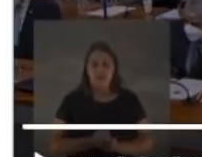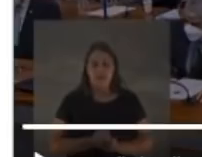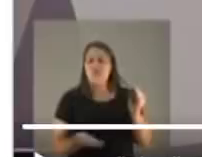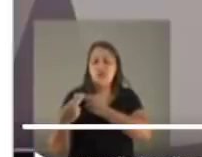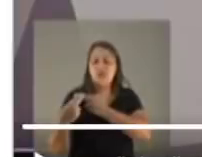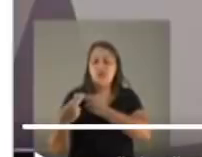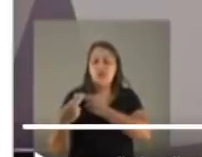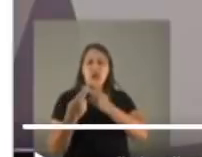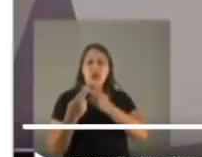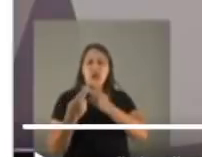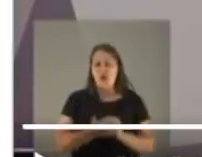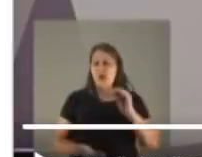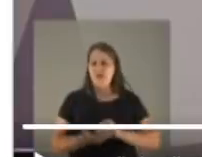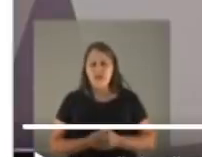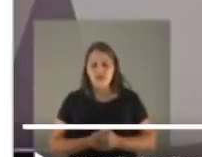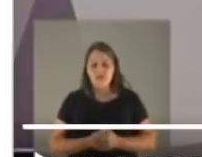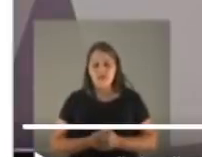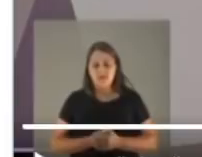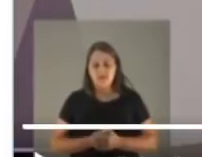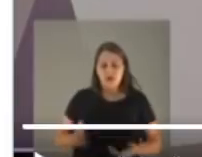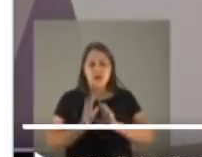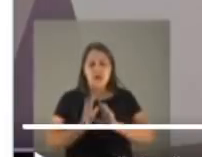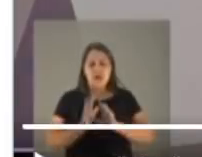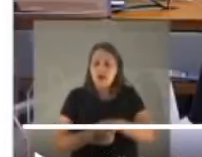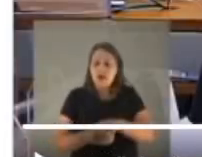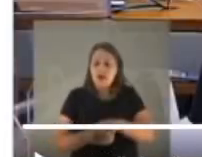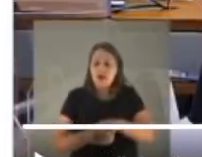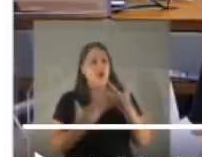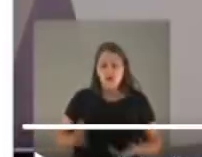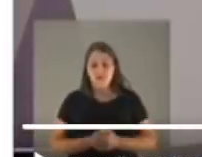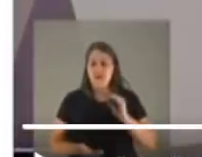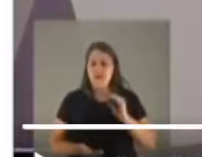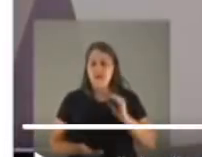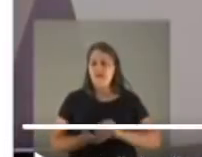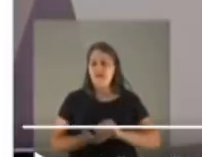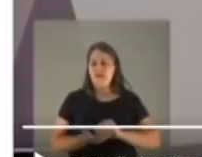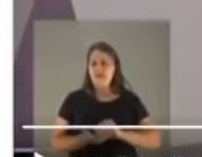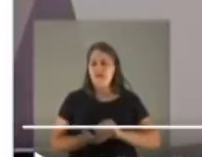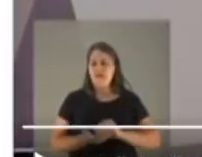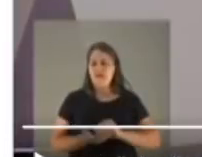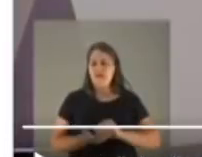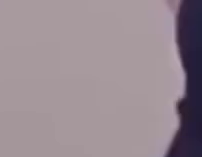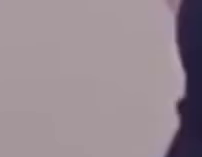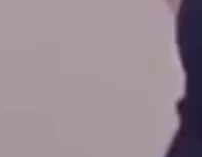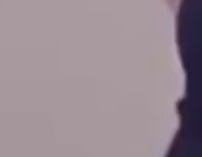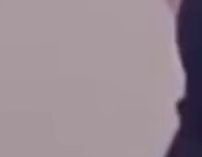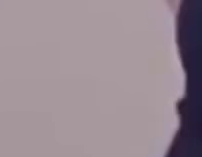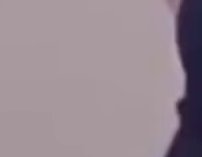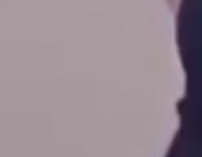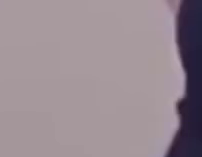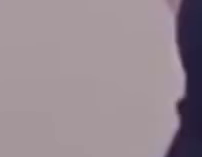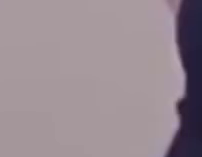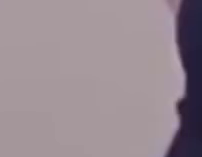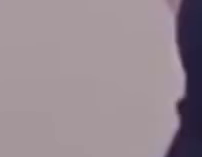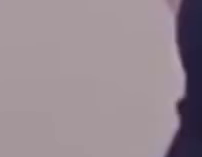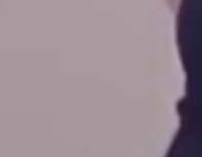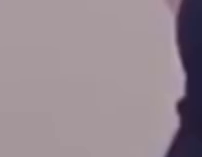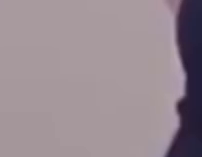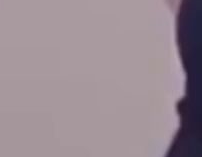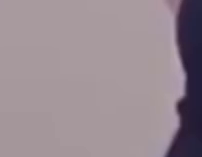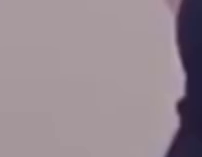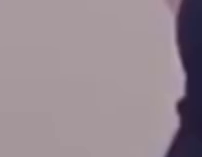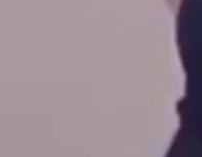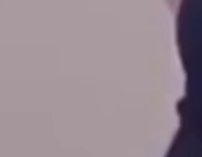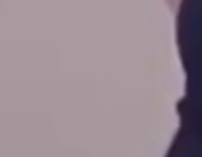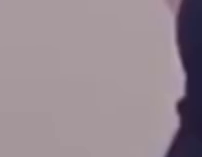bundinha? Olha só isso daqui, ó. Eu só reparei agora, ó. Deixa eu ver aqui se eu aumentar esse vídeo, como é que fica. Dá pra